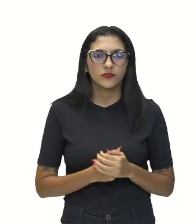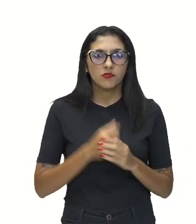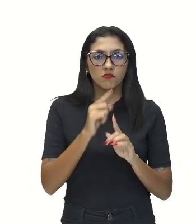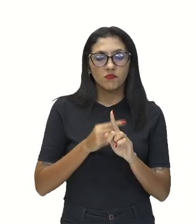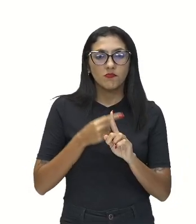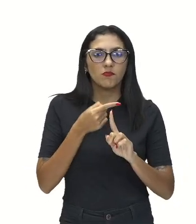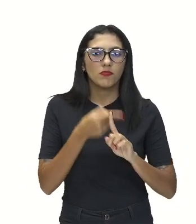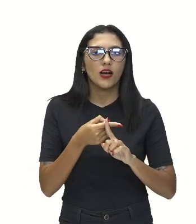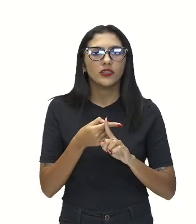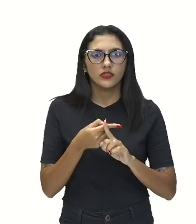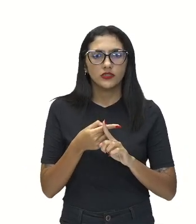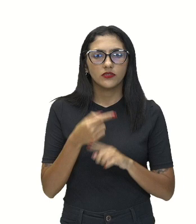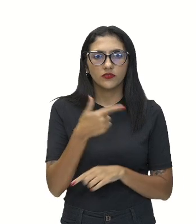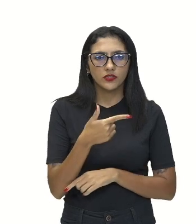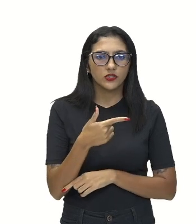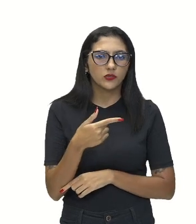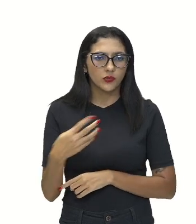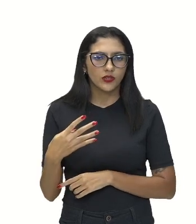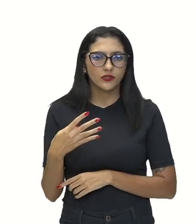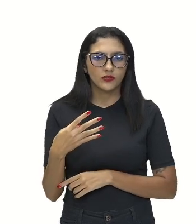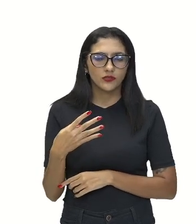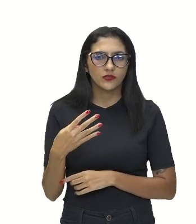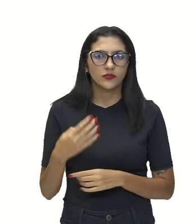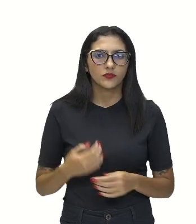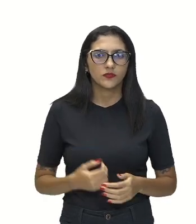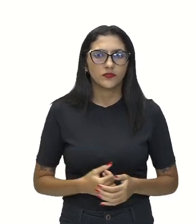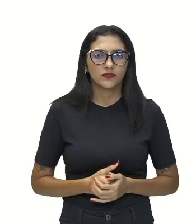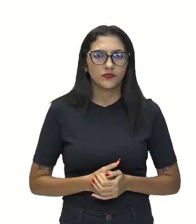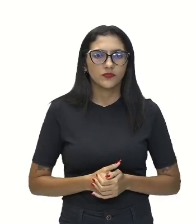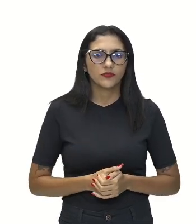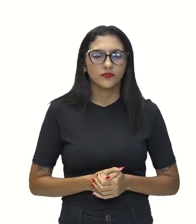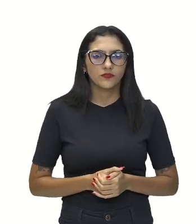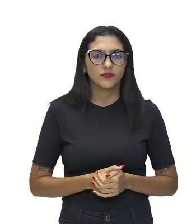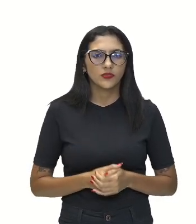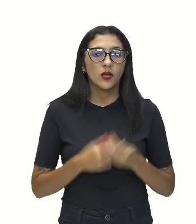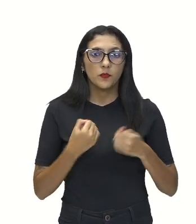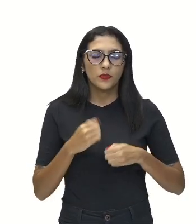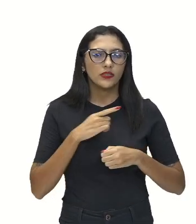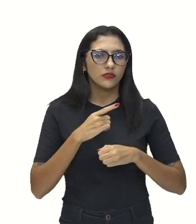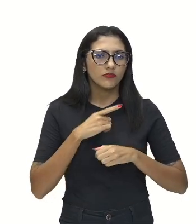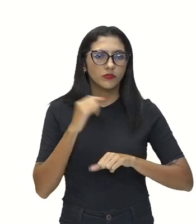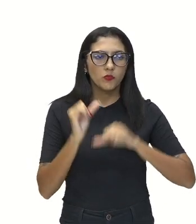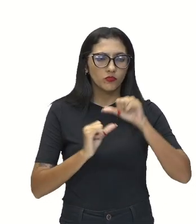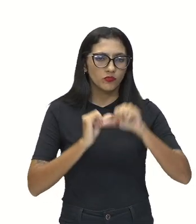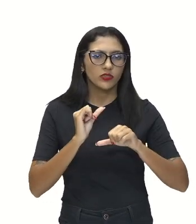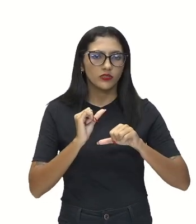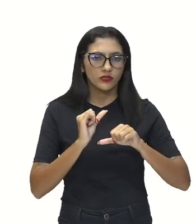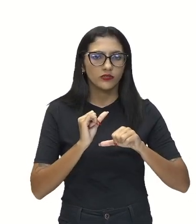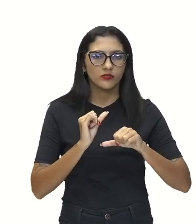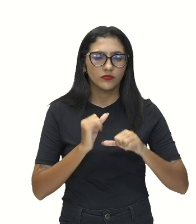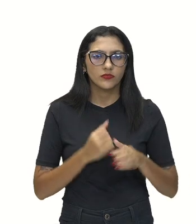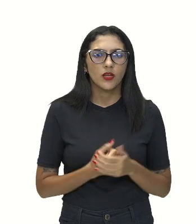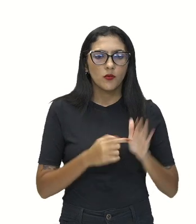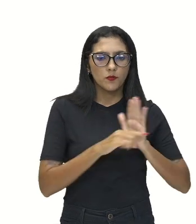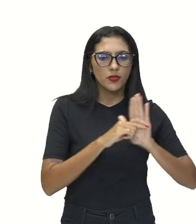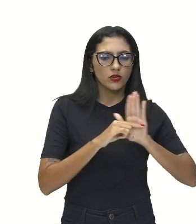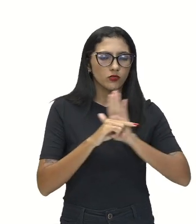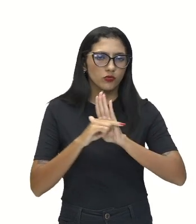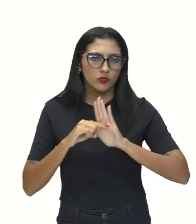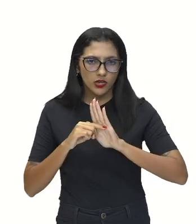secundária aqui foi 105 positivo, né? Ficou negativo ali por causa da operação. Então, a